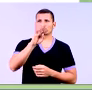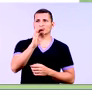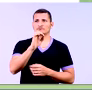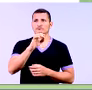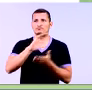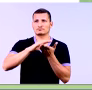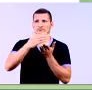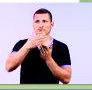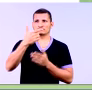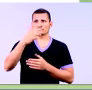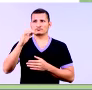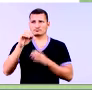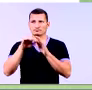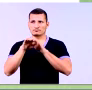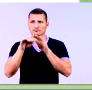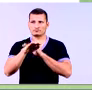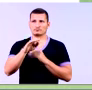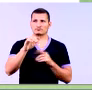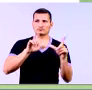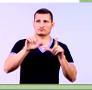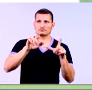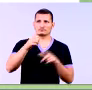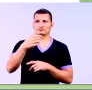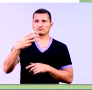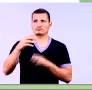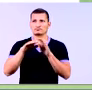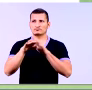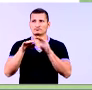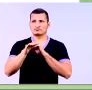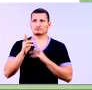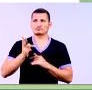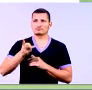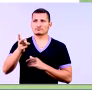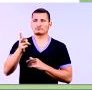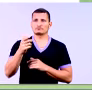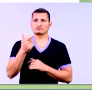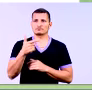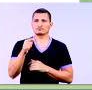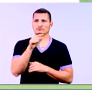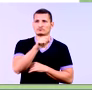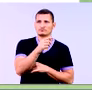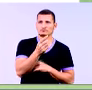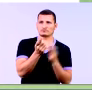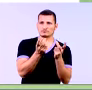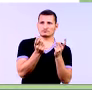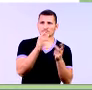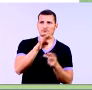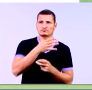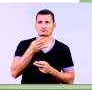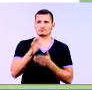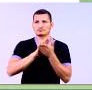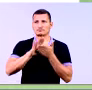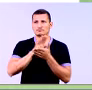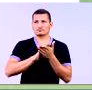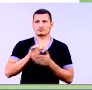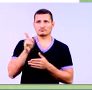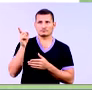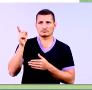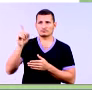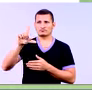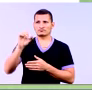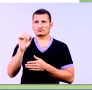estoque, TV Plasma, 13 em estoque. Nós continuamos não tendo valores nenhum na tabela venda, mas percebam que nós